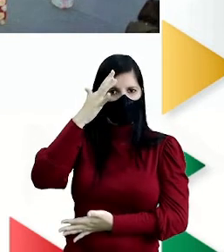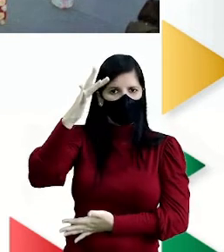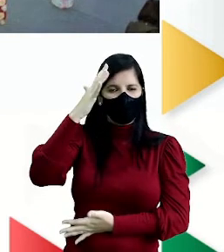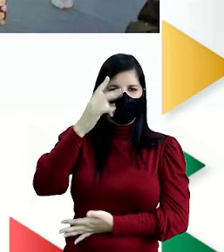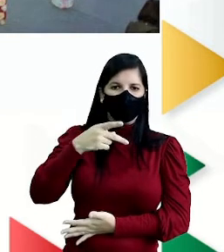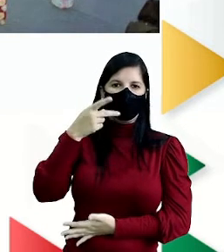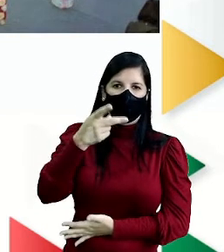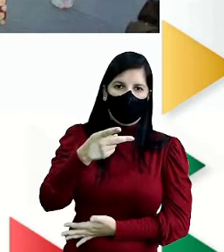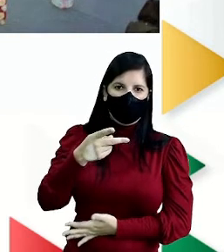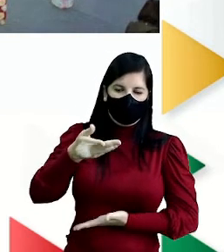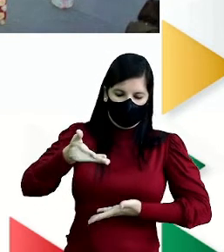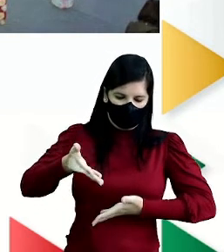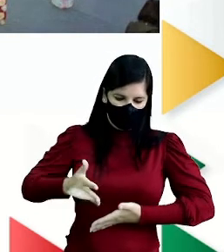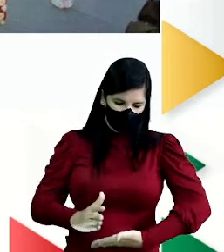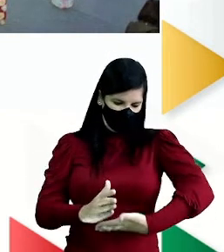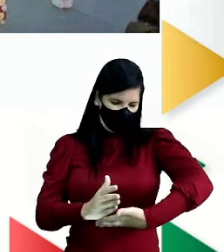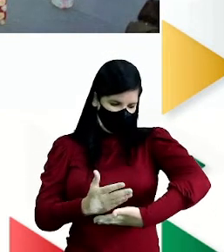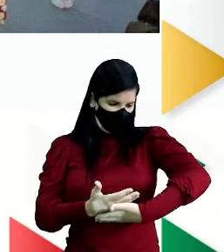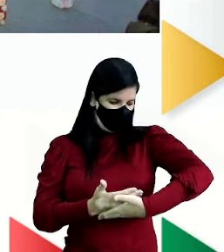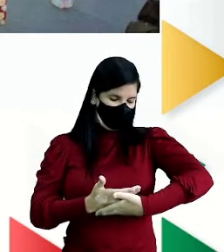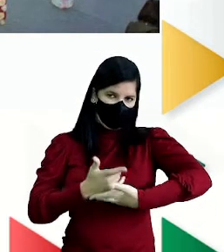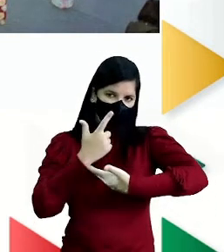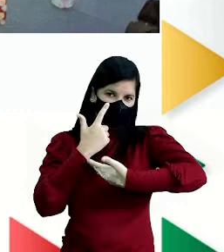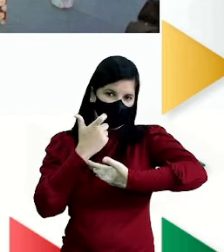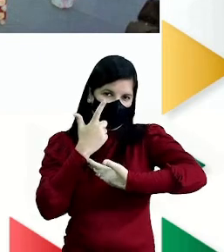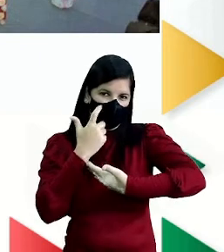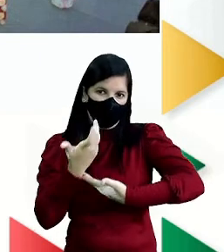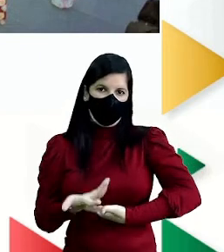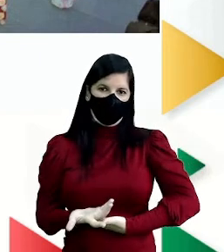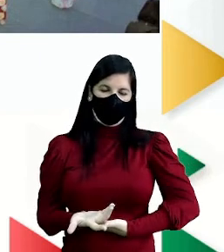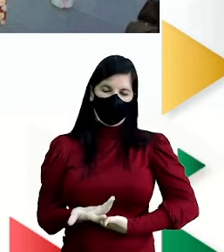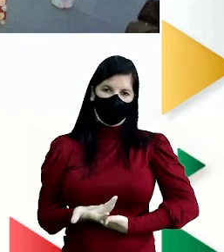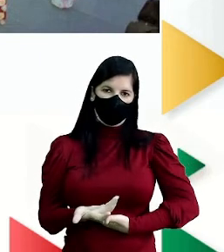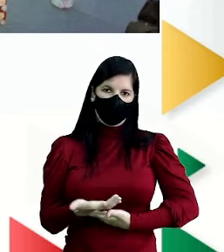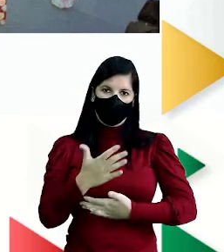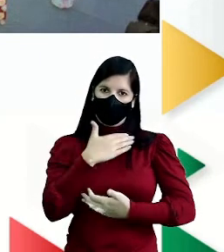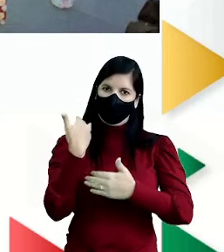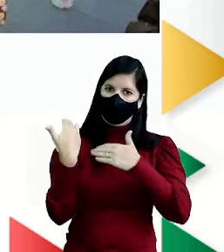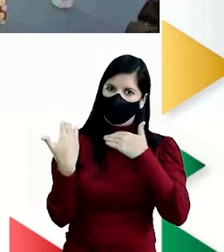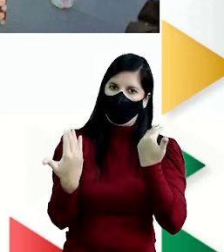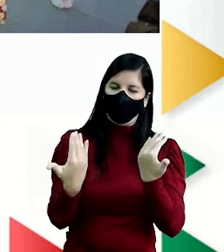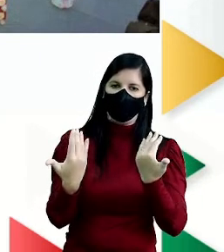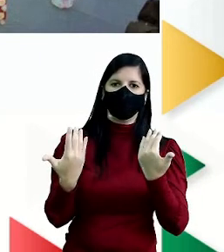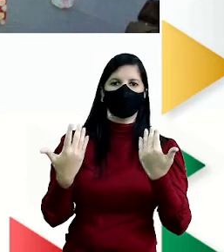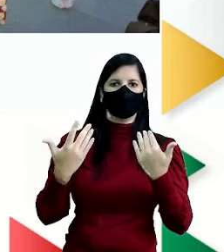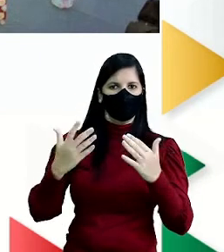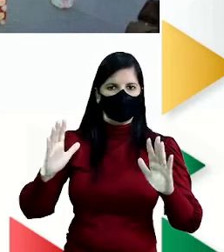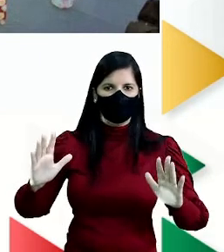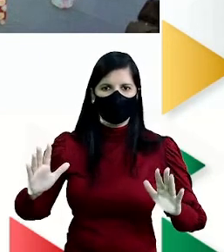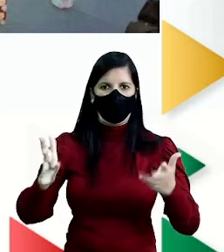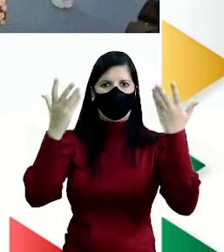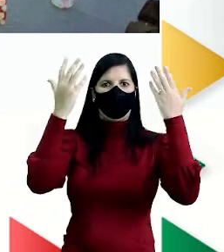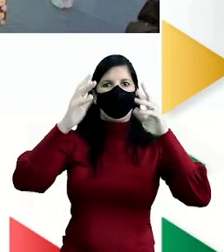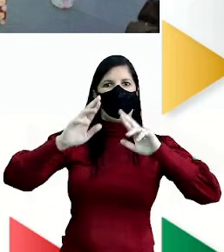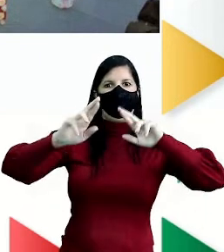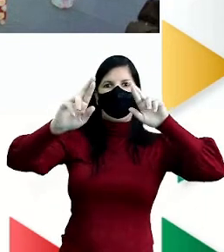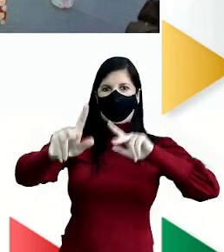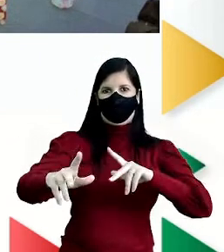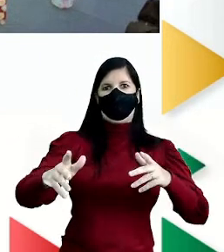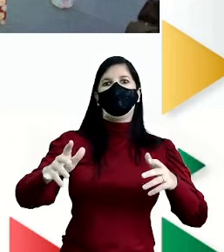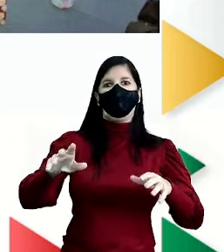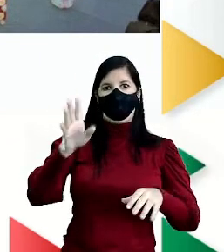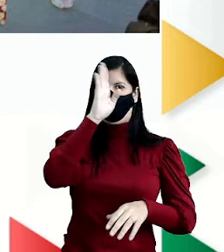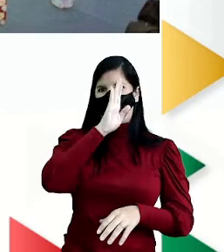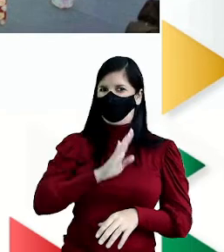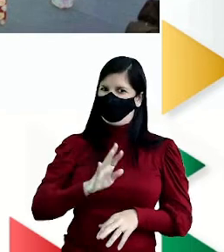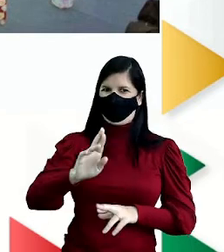criança nasce, assim, não é chorar de tristeza, mas assim, tipo, né, que a morte é celebrada de uma forma diferente do que a gente celebra aqui, né?